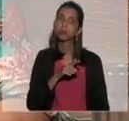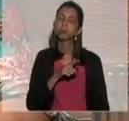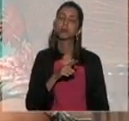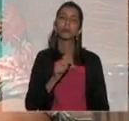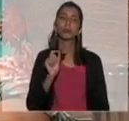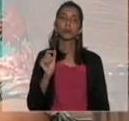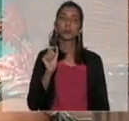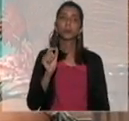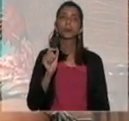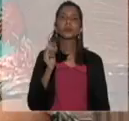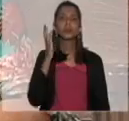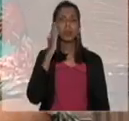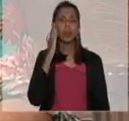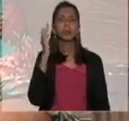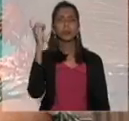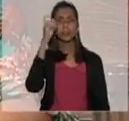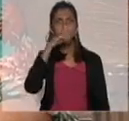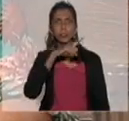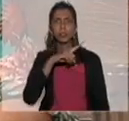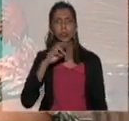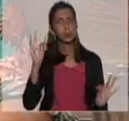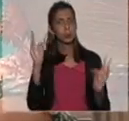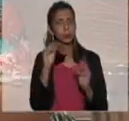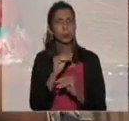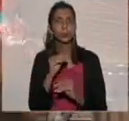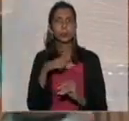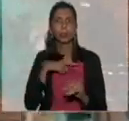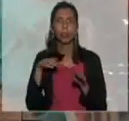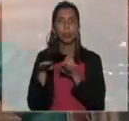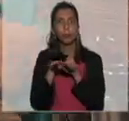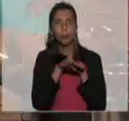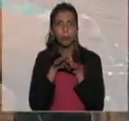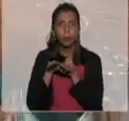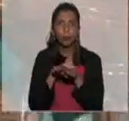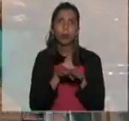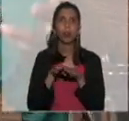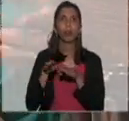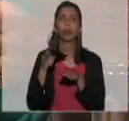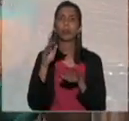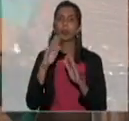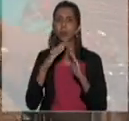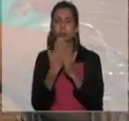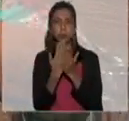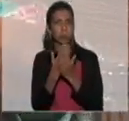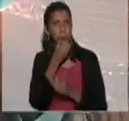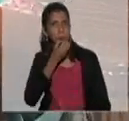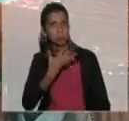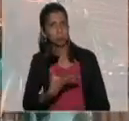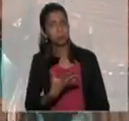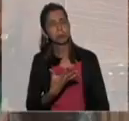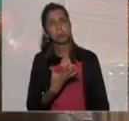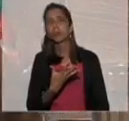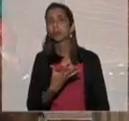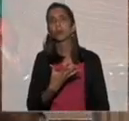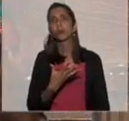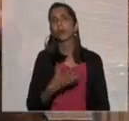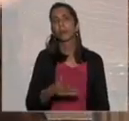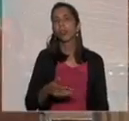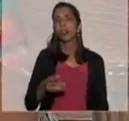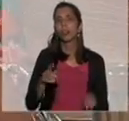né que a gente sabe como é difícil para todo mundo ter essa igualdade de condição de bons colégios de de de